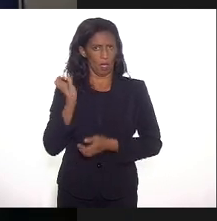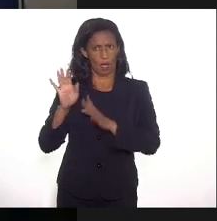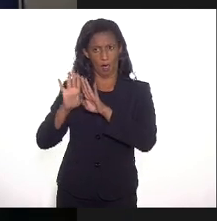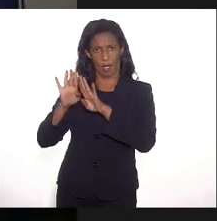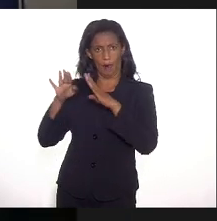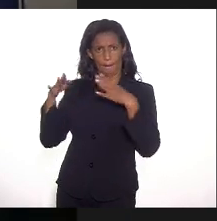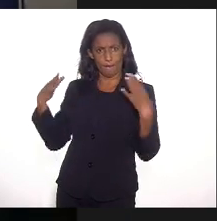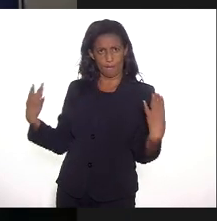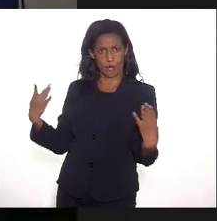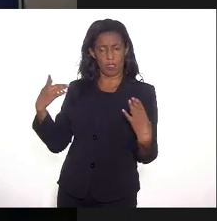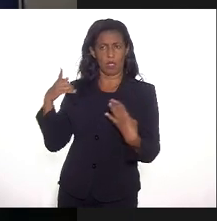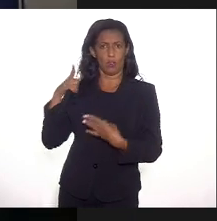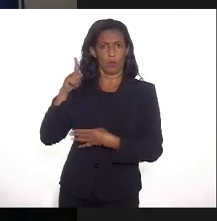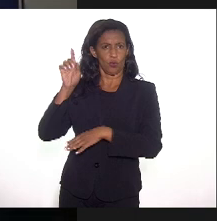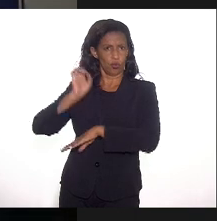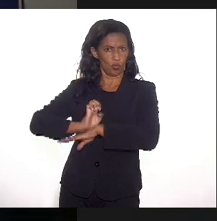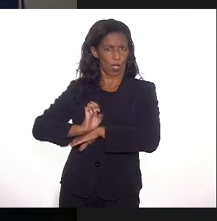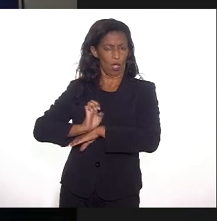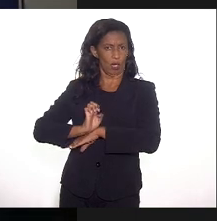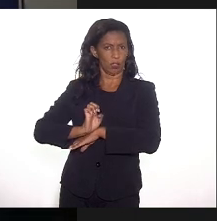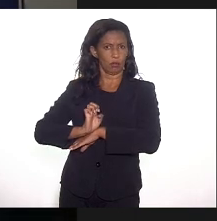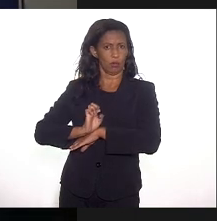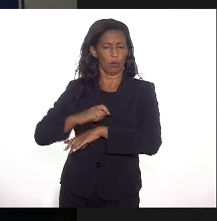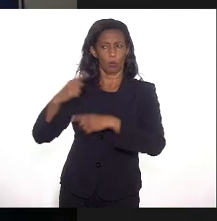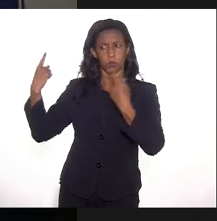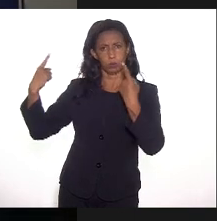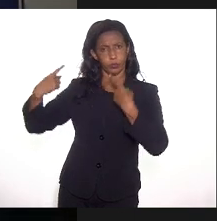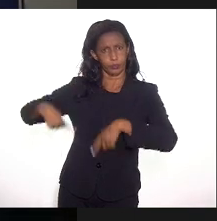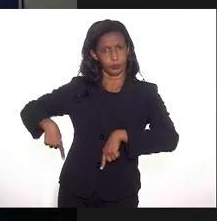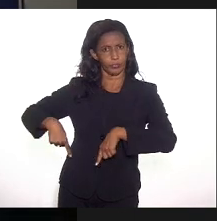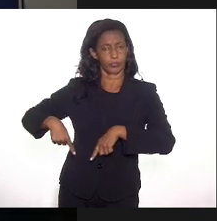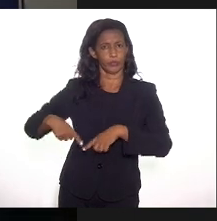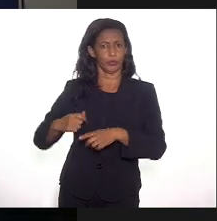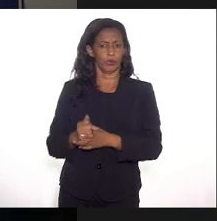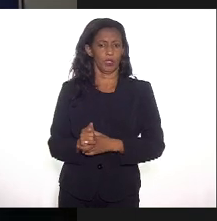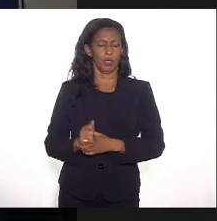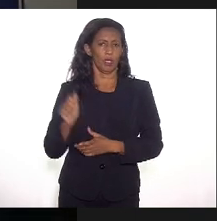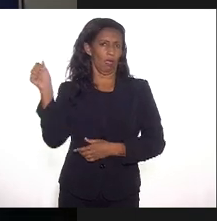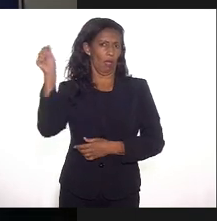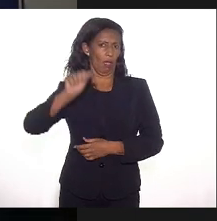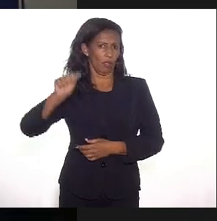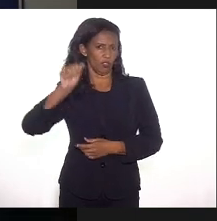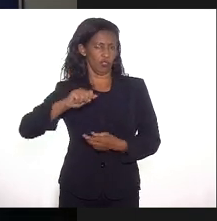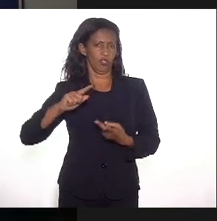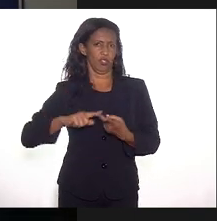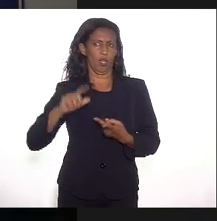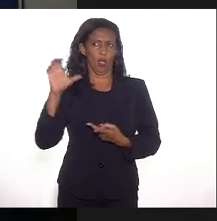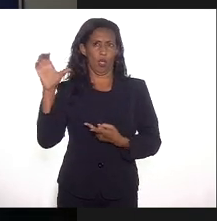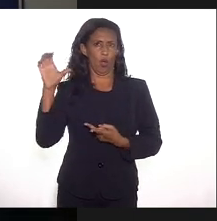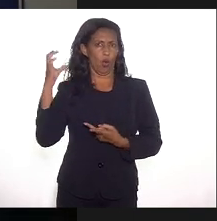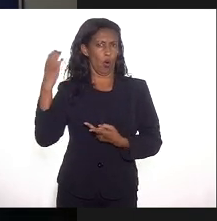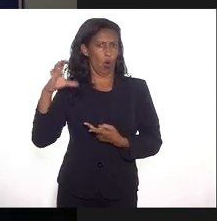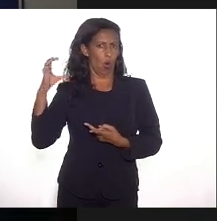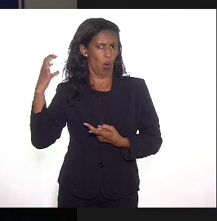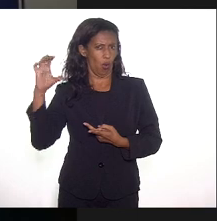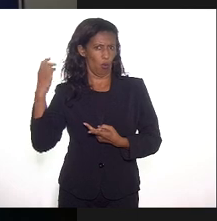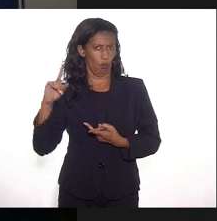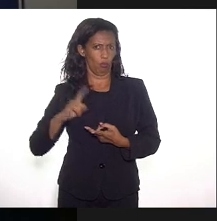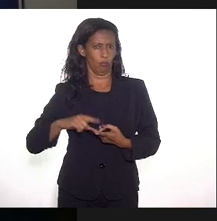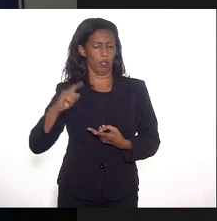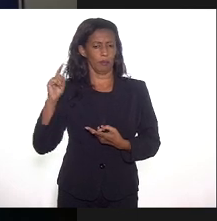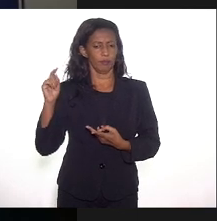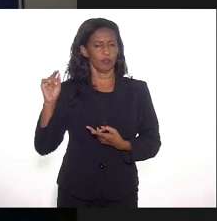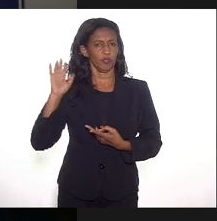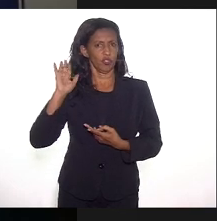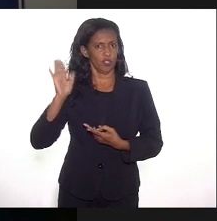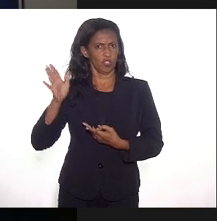portas do estado do Rio de Janeiro para uma competição que a Argentina, que a Colômbia, enfim, alguns países da América